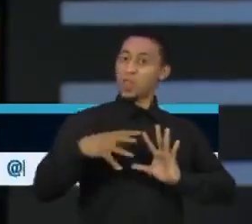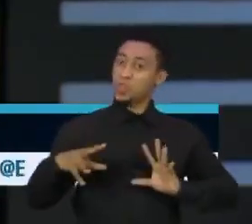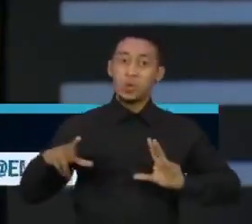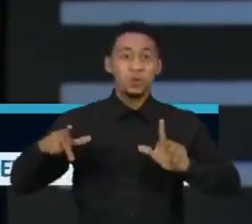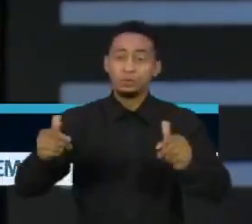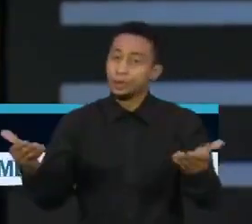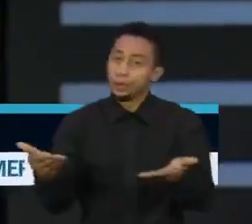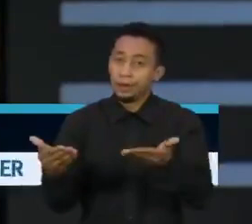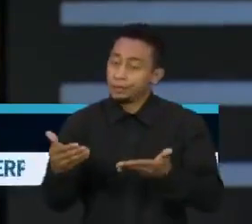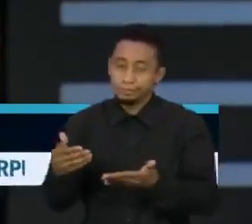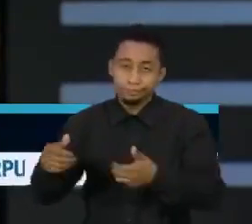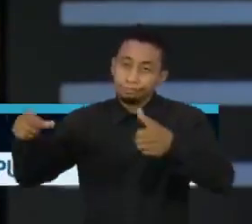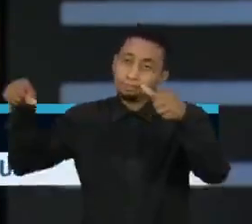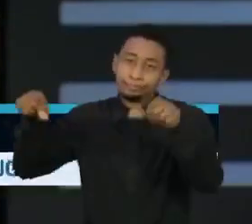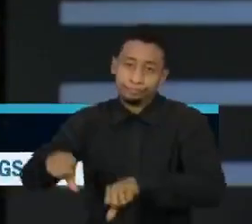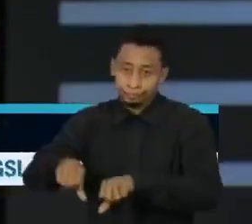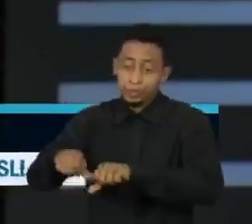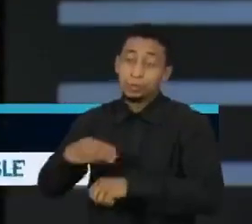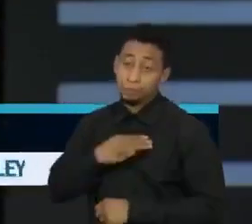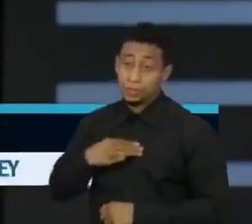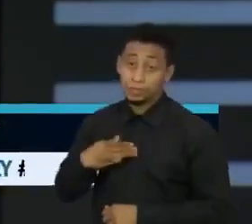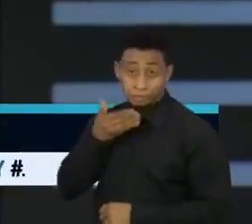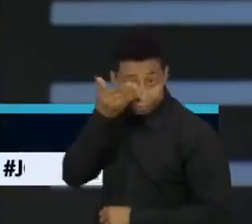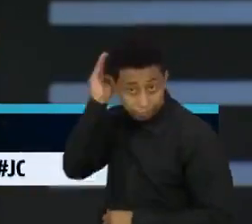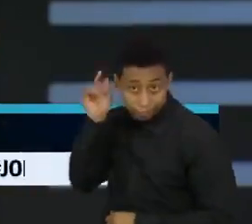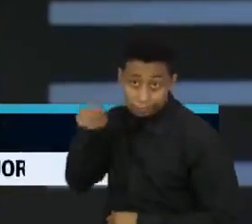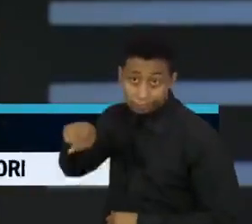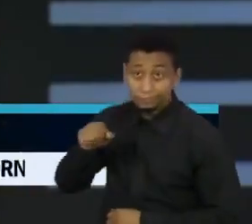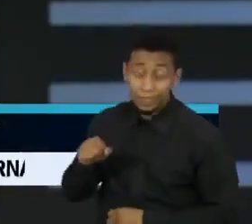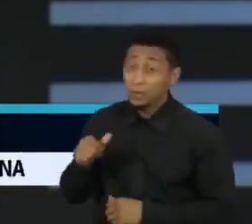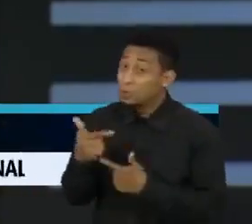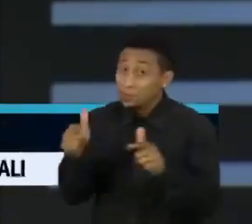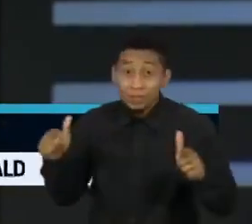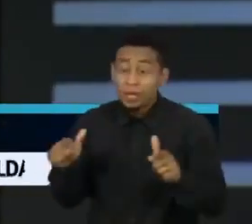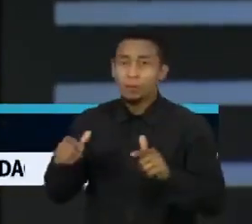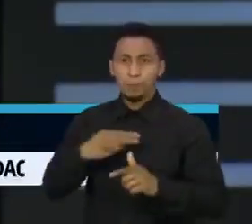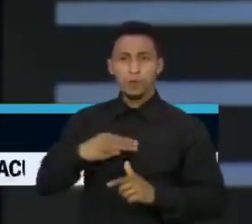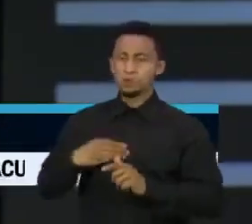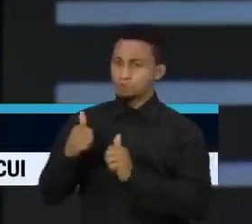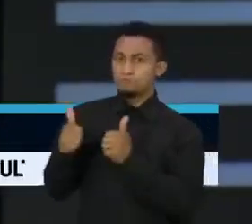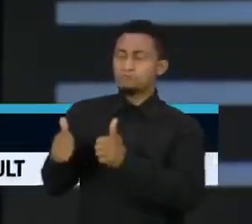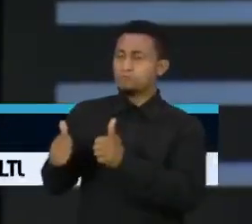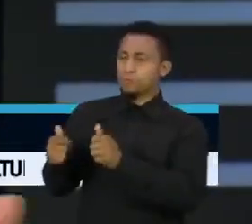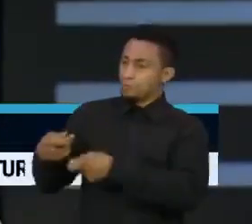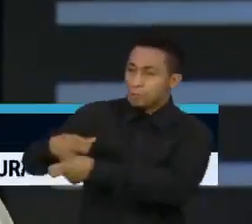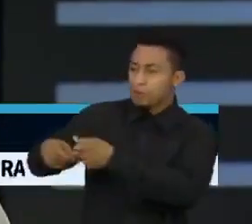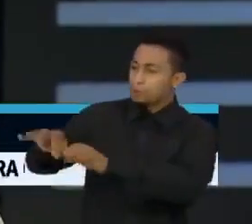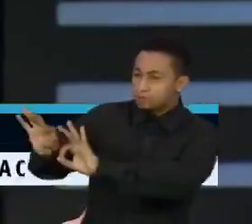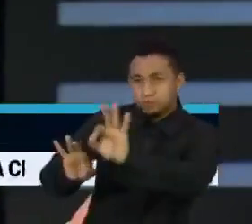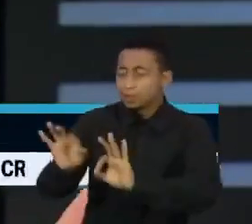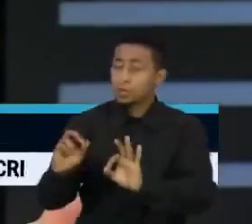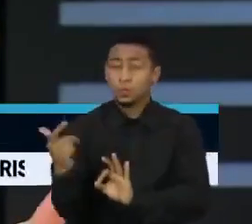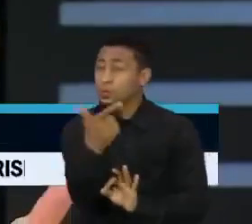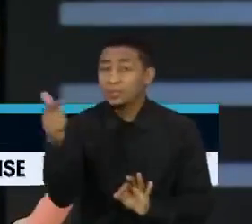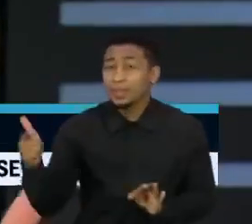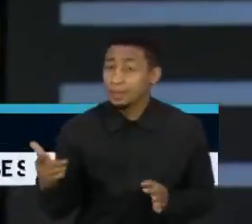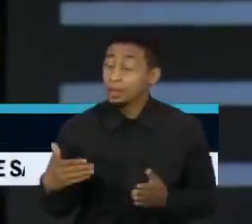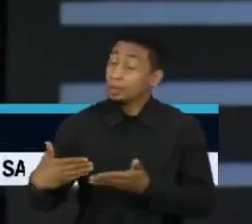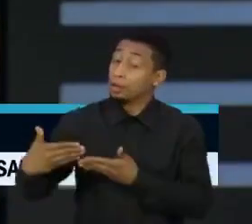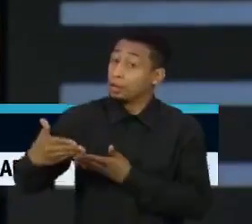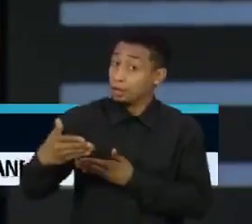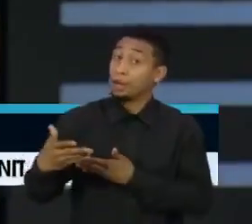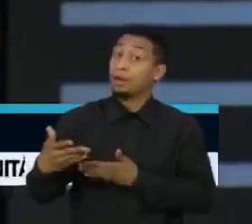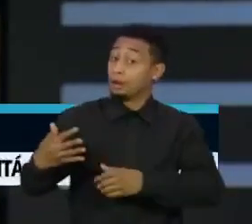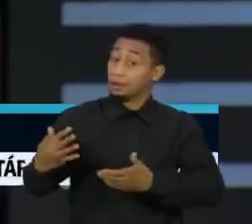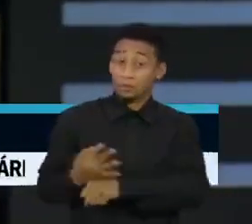Então nós não tenho nem o governo e nem o ministro forte na economia para resolver esse problema vai chegar uma hora que a população falar eu não aguento mais